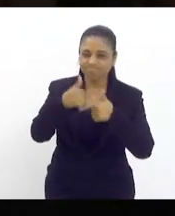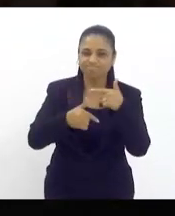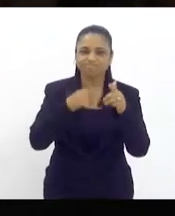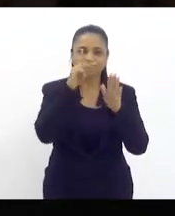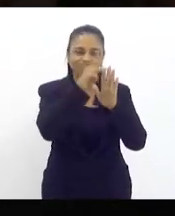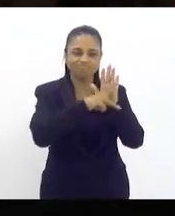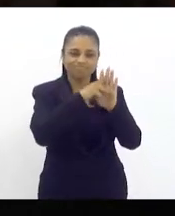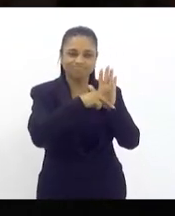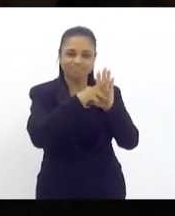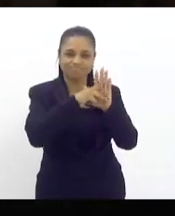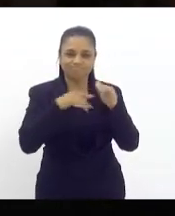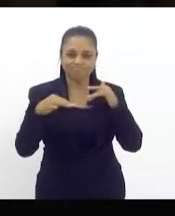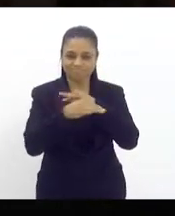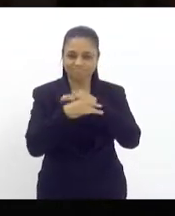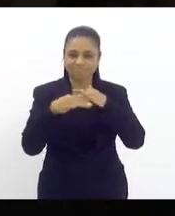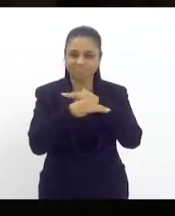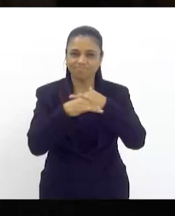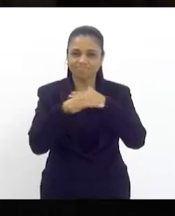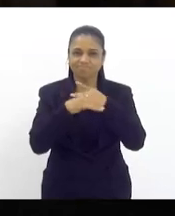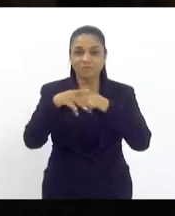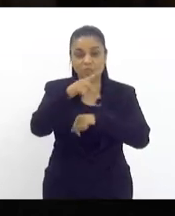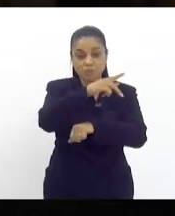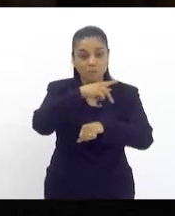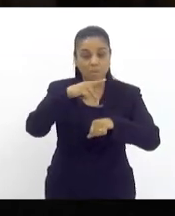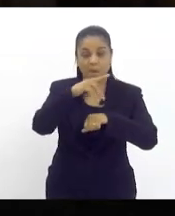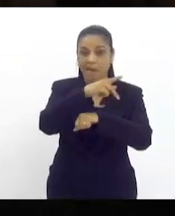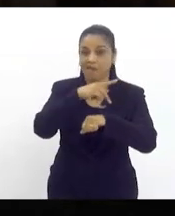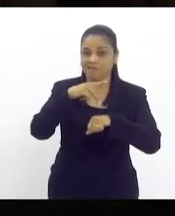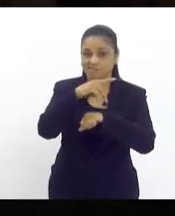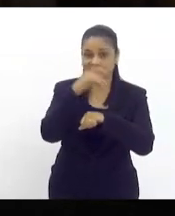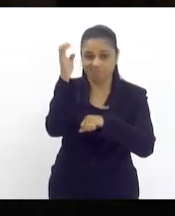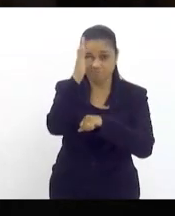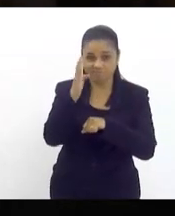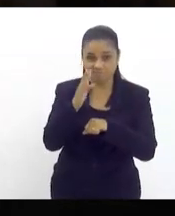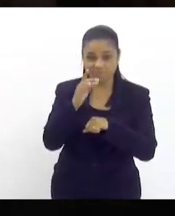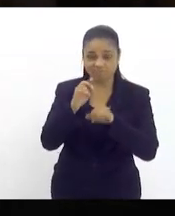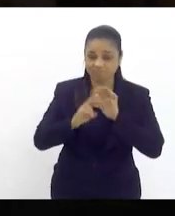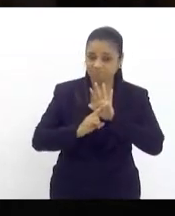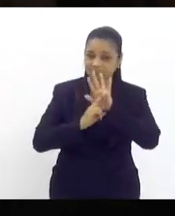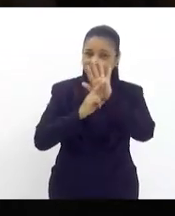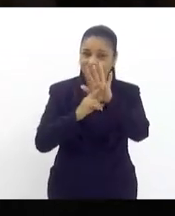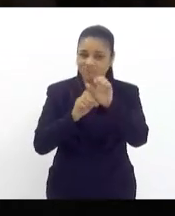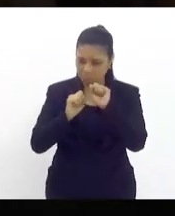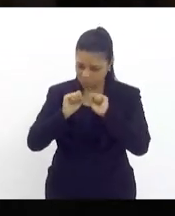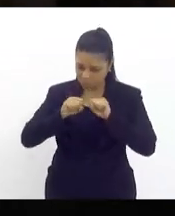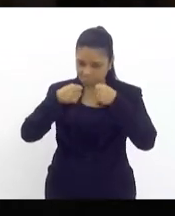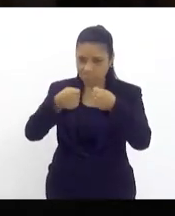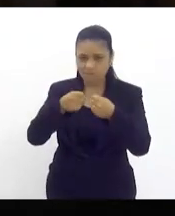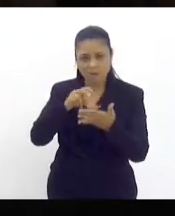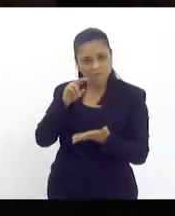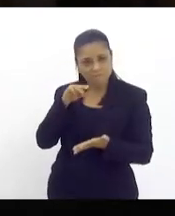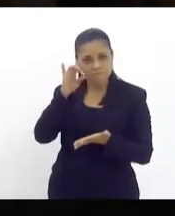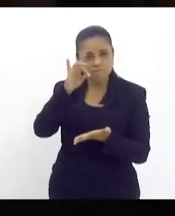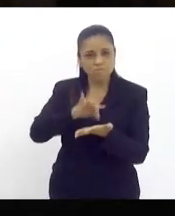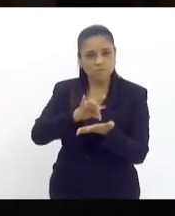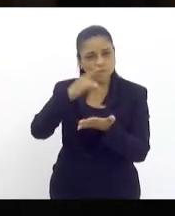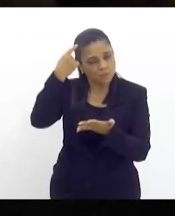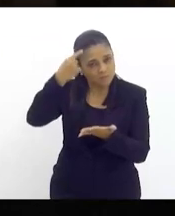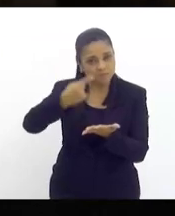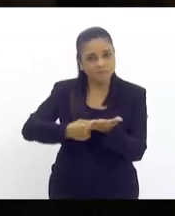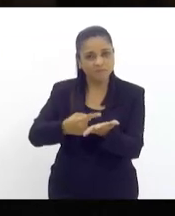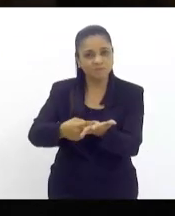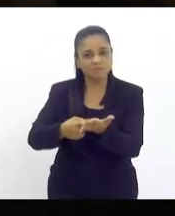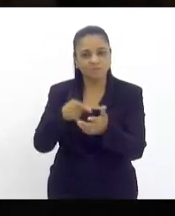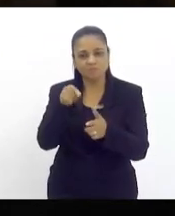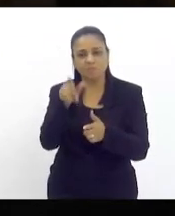de estado de cidade que está de país se ele fosse dirigido com Audácia com a firmeza e com o compromisso que vossa